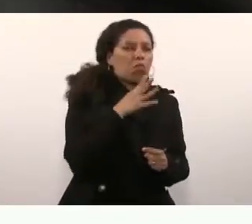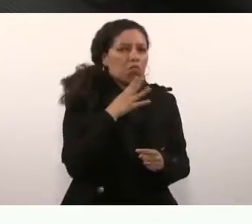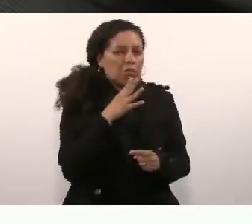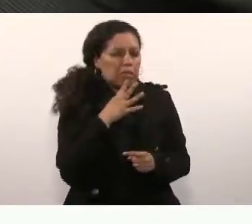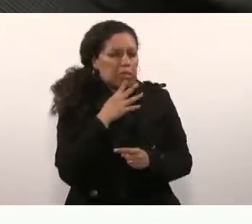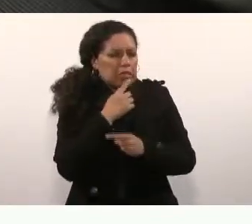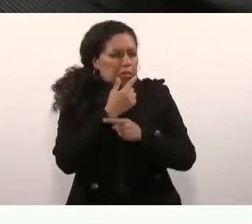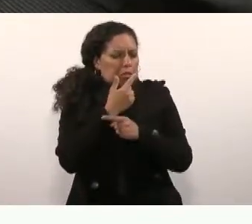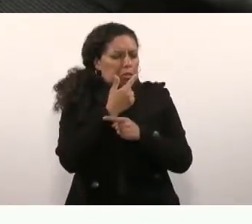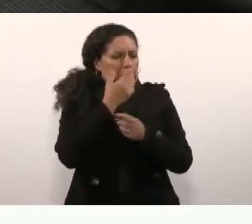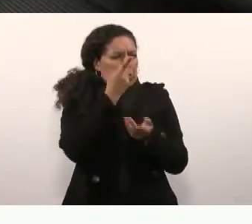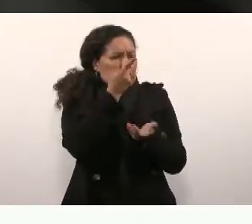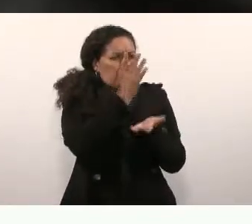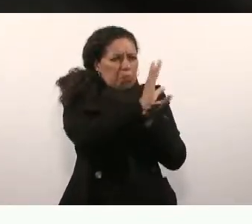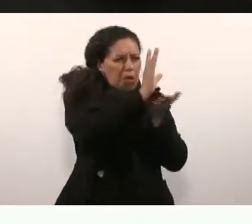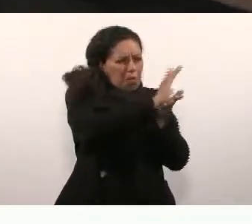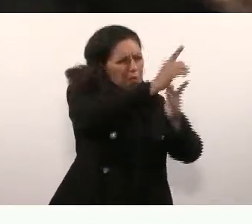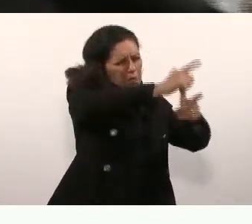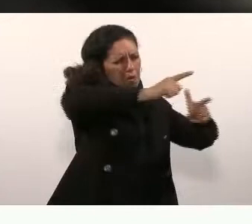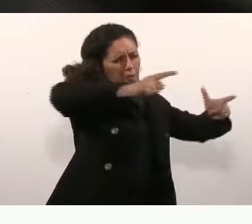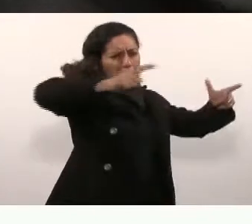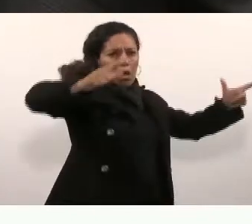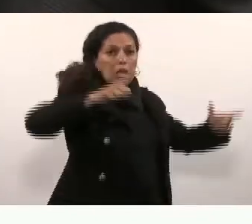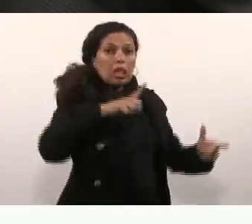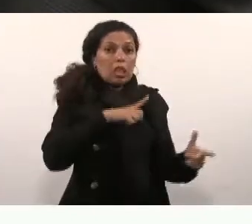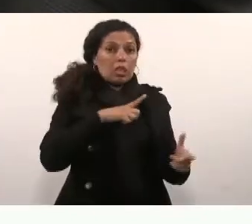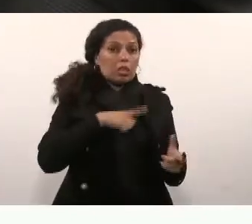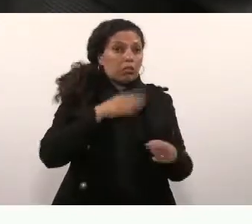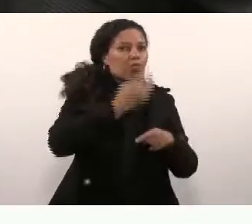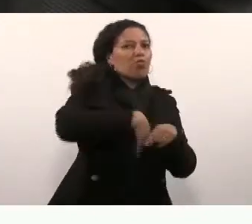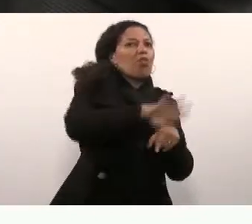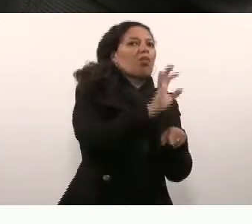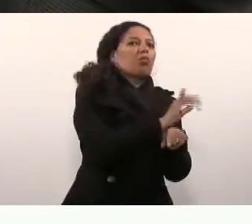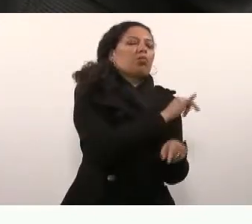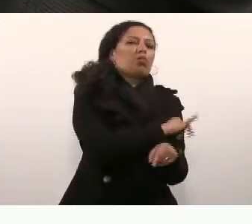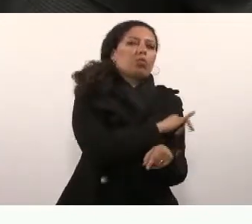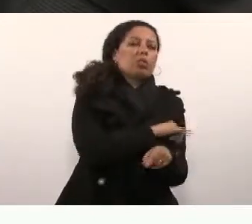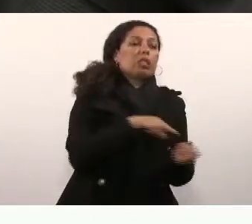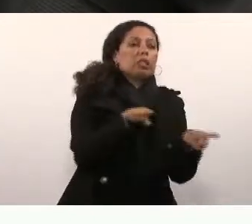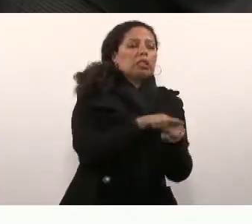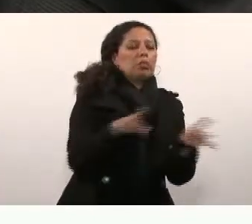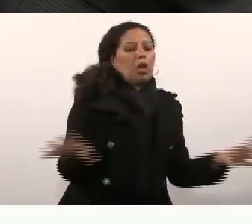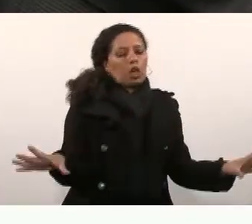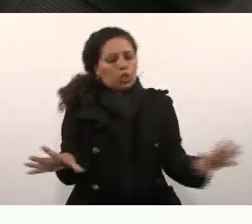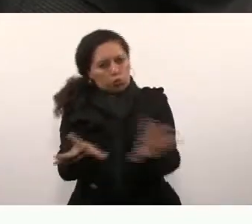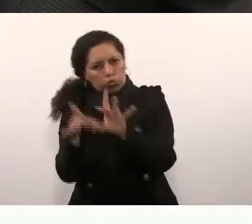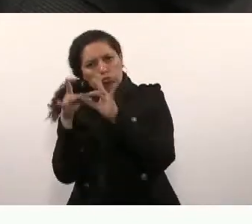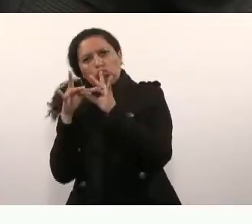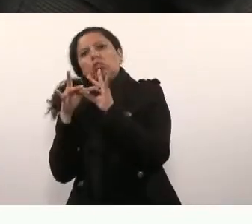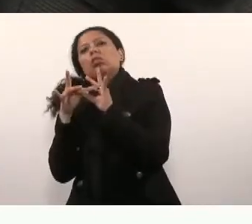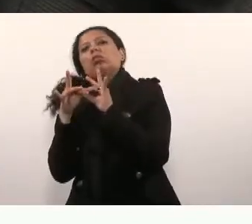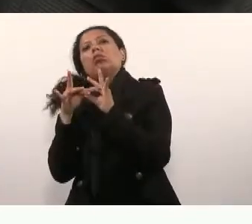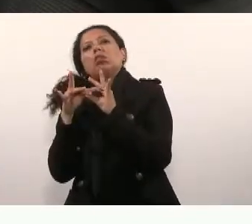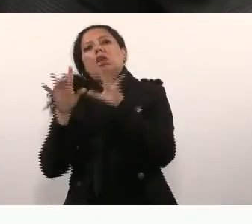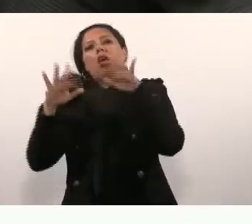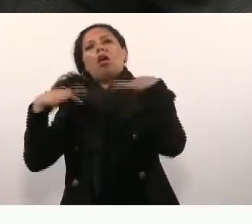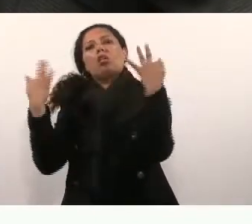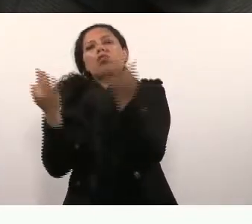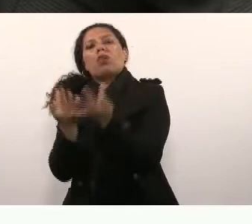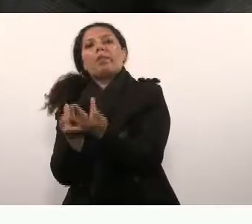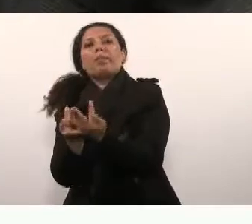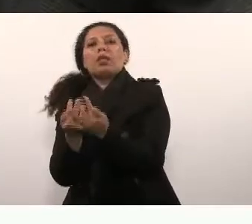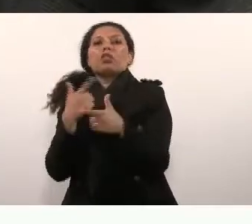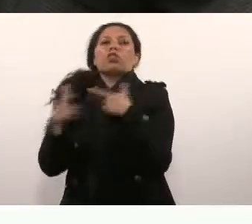grande investimento, grande empreendimento que tem no nosso estado, e a gente já poderia unir com essa questão relacionada às famílias que